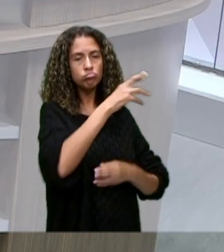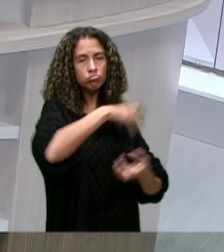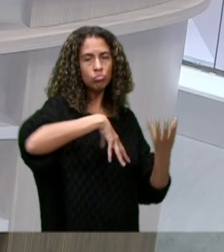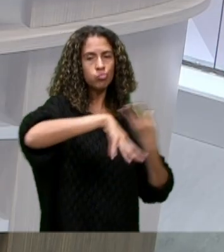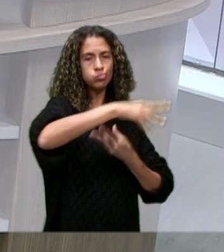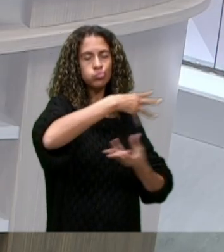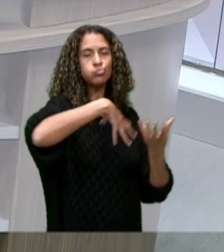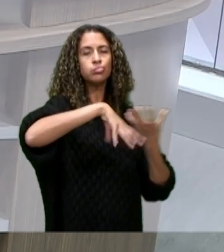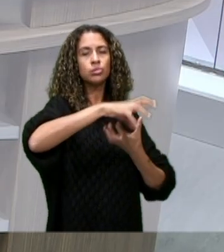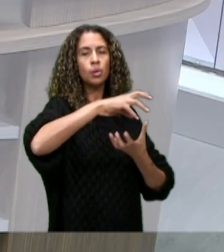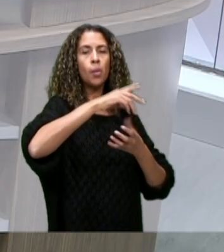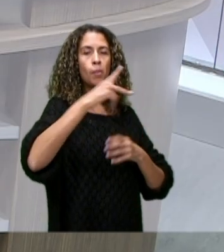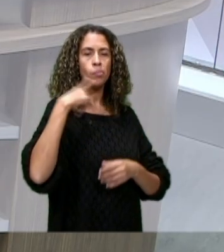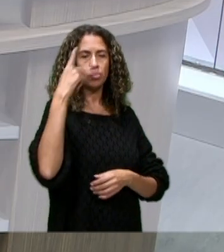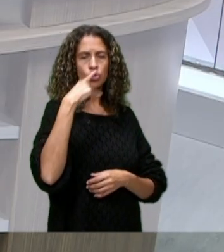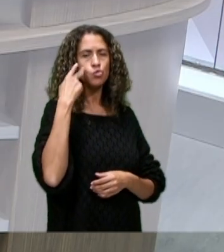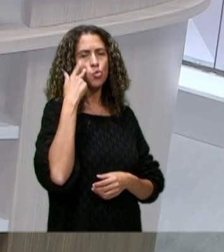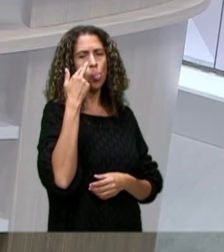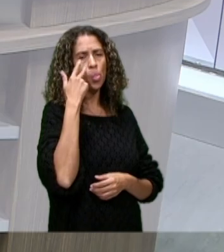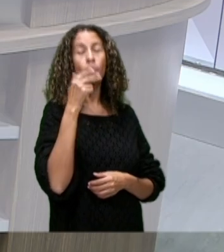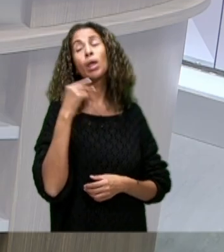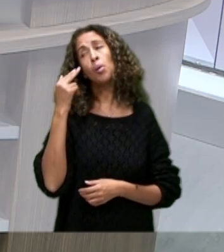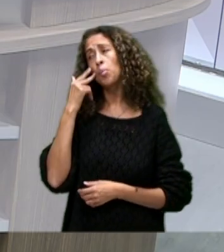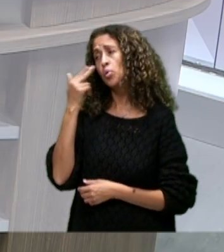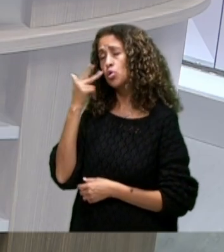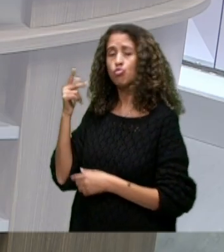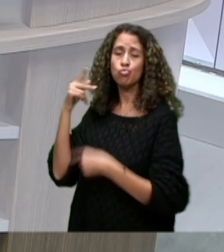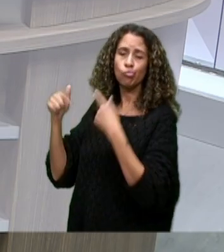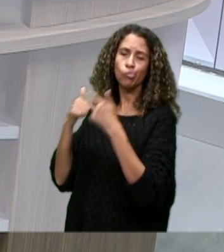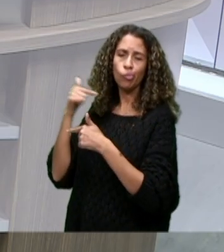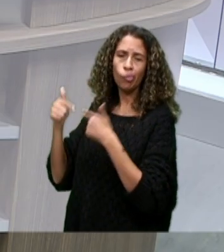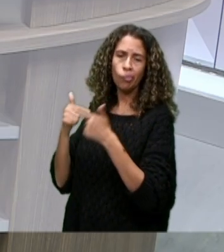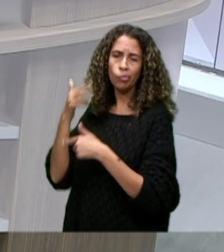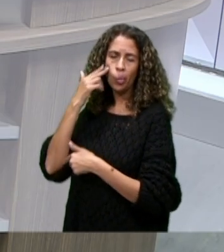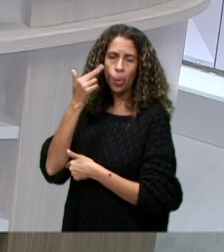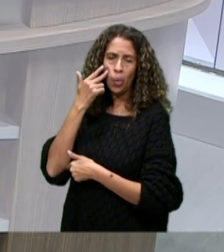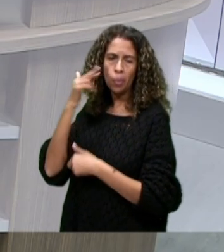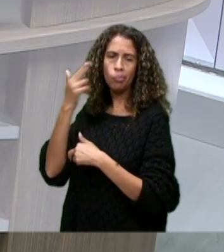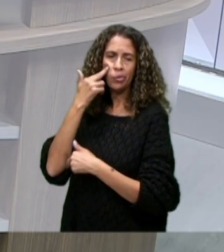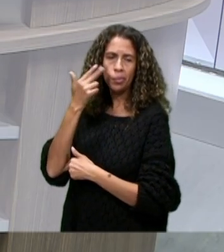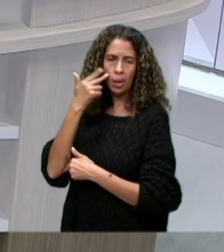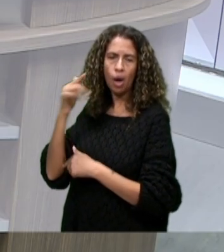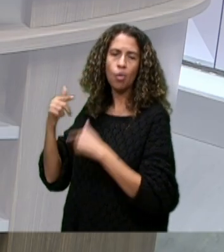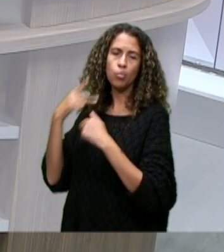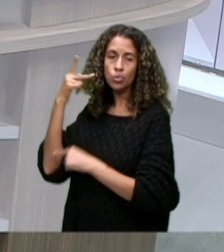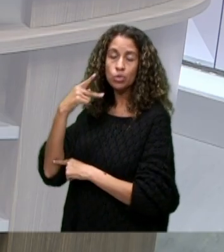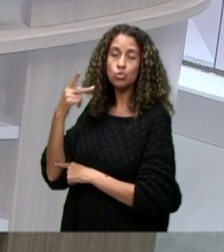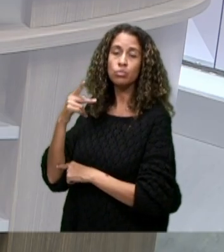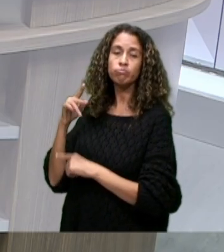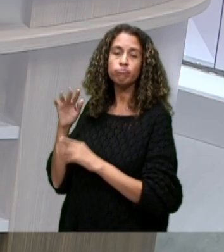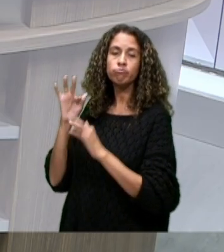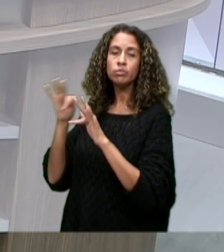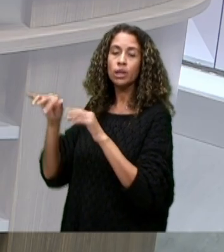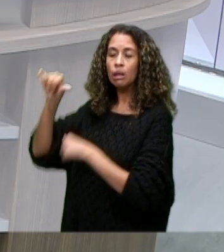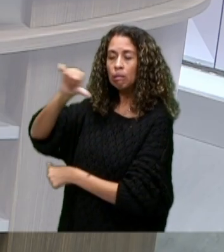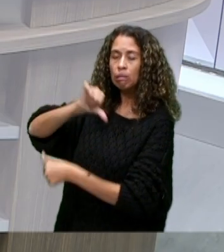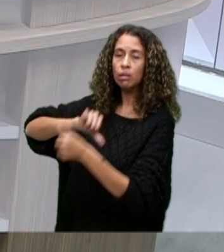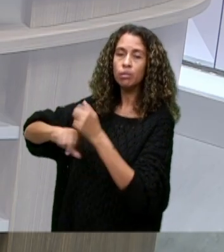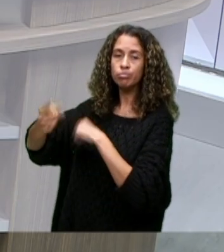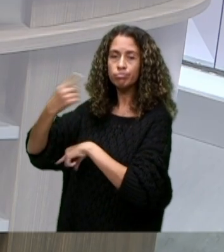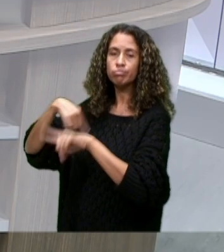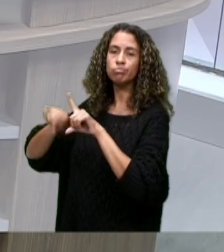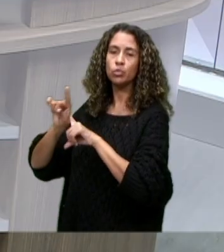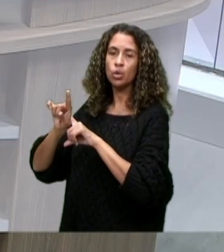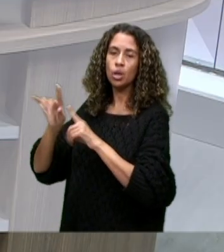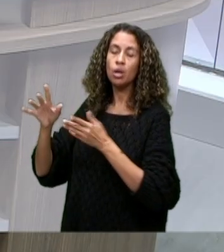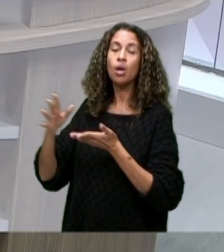Um movimento político normal, pedindo melhores lá, baixar o preço que acabou se transformando quase num